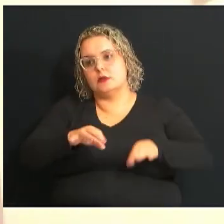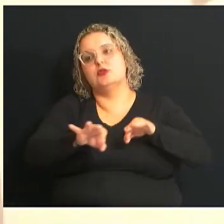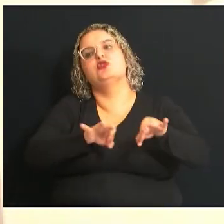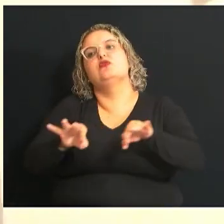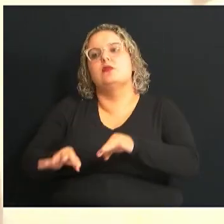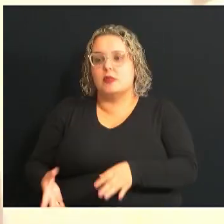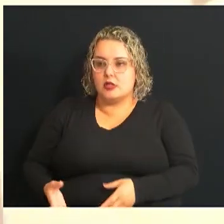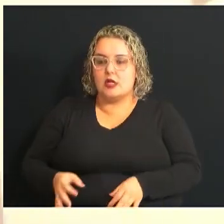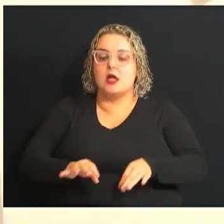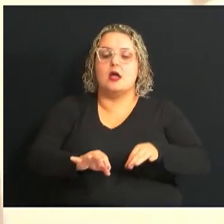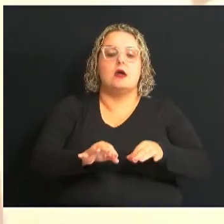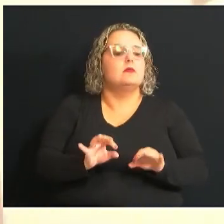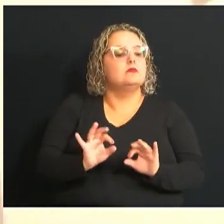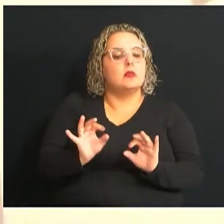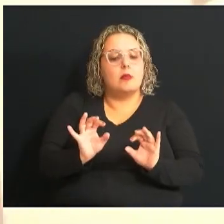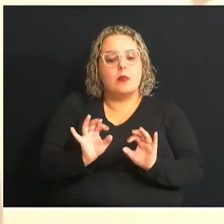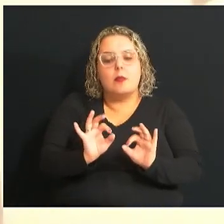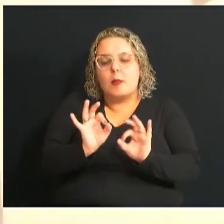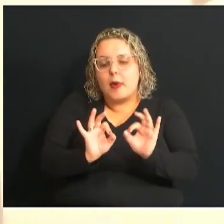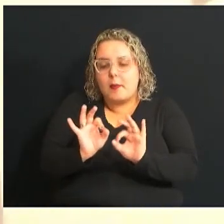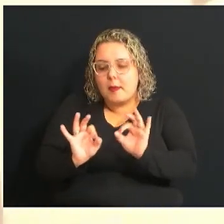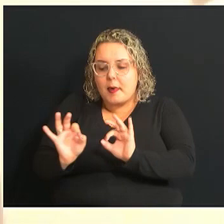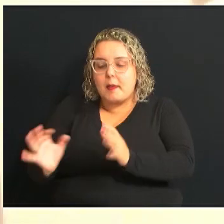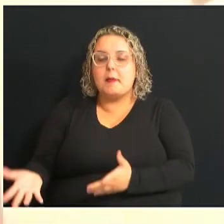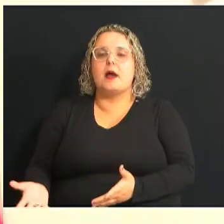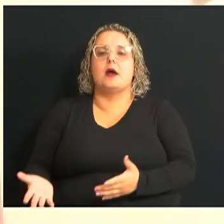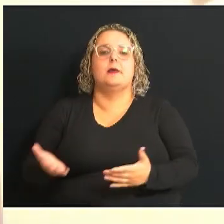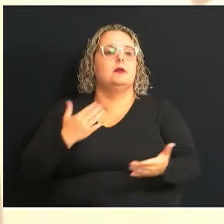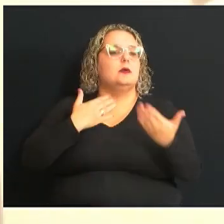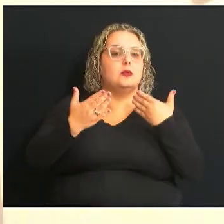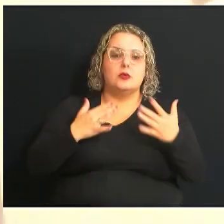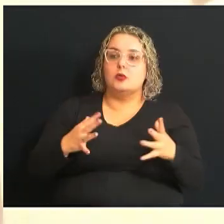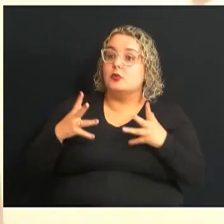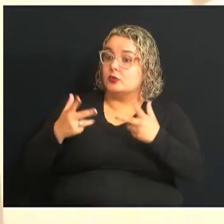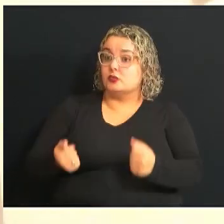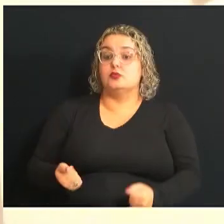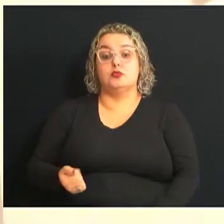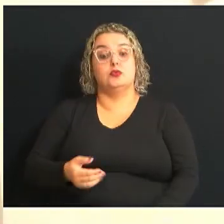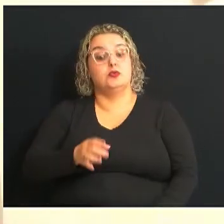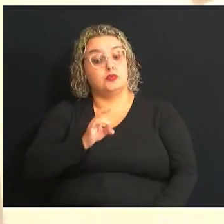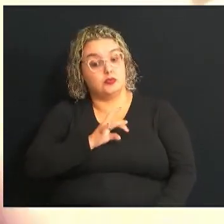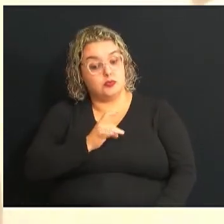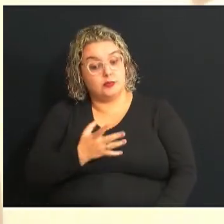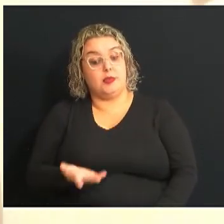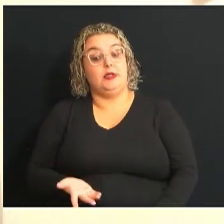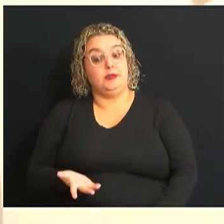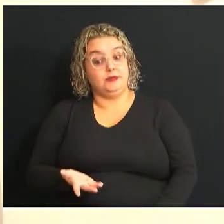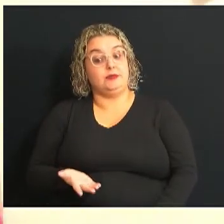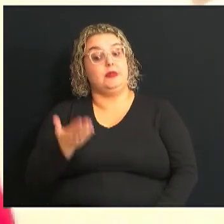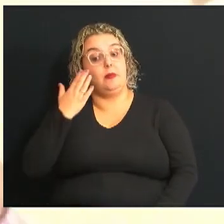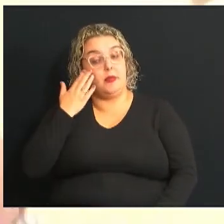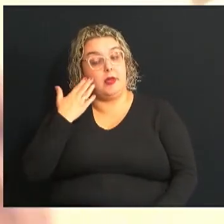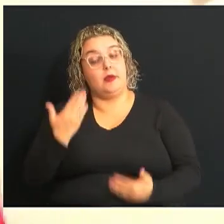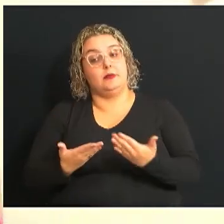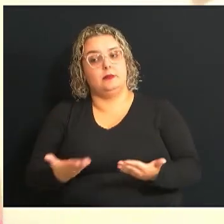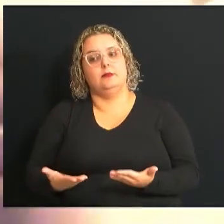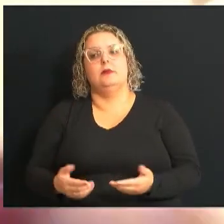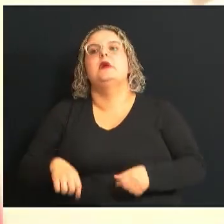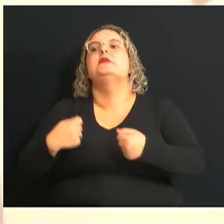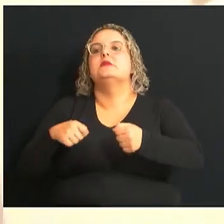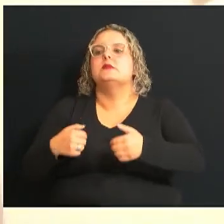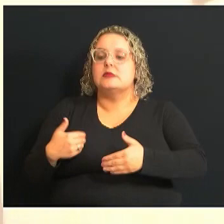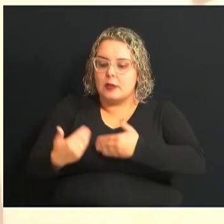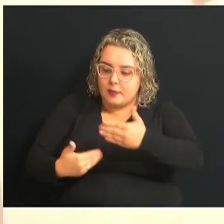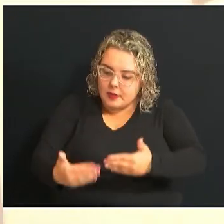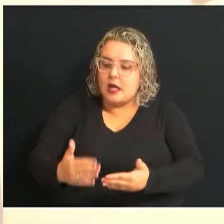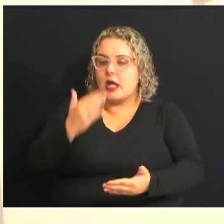se preparar, de dialogar com todos os nossos medos, mas tem também uma porção que você tem que dar o passo. tem que dar o